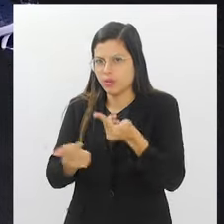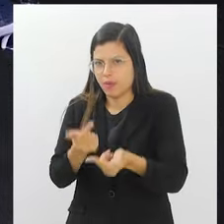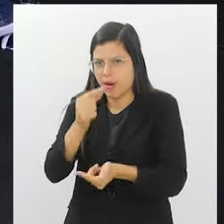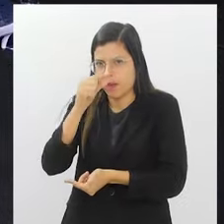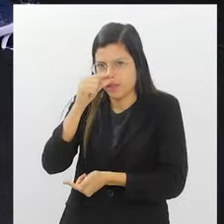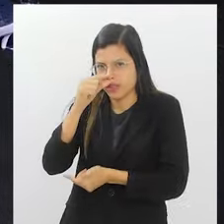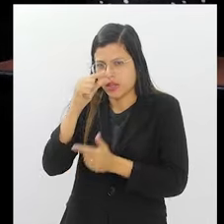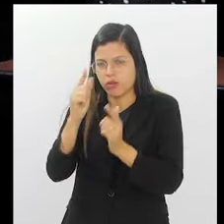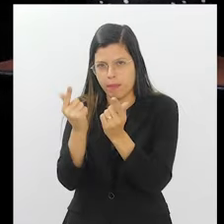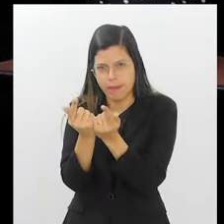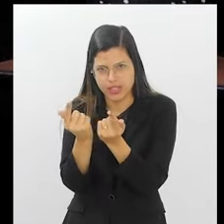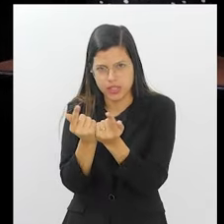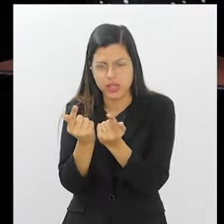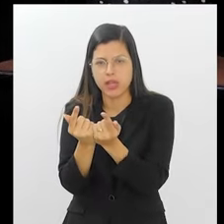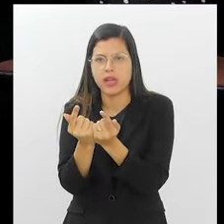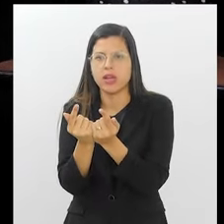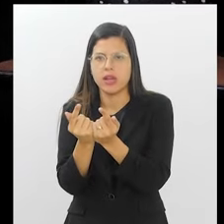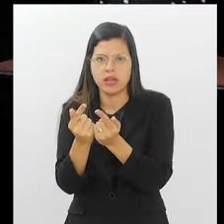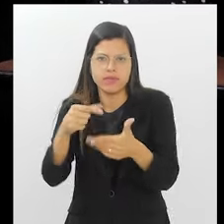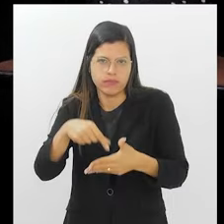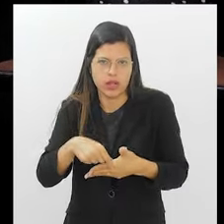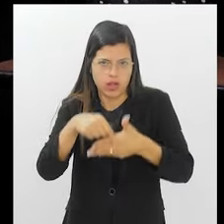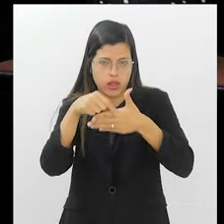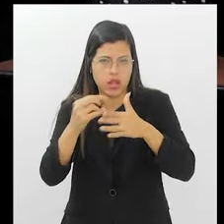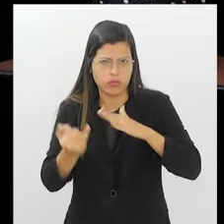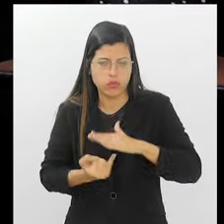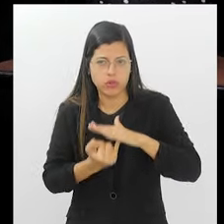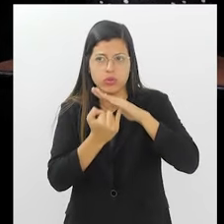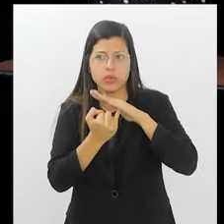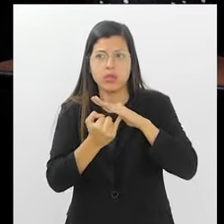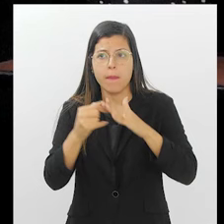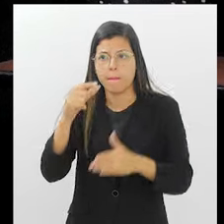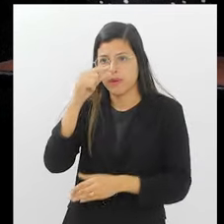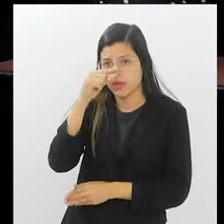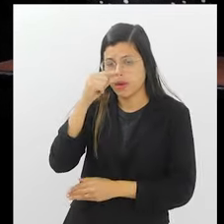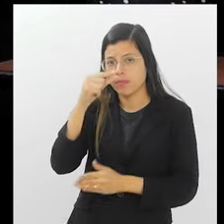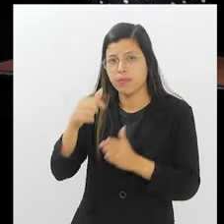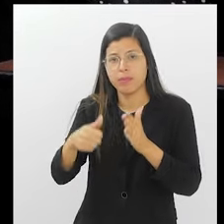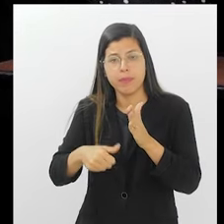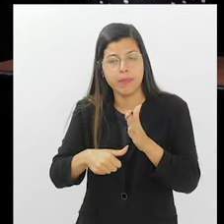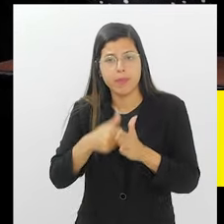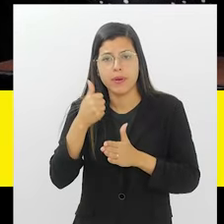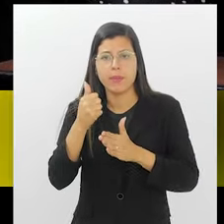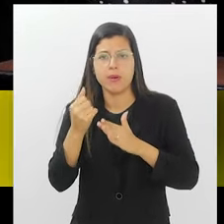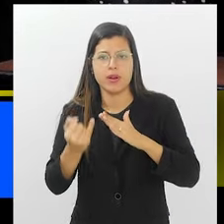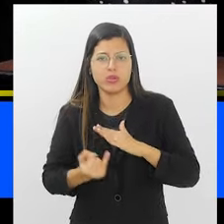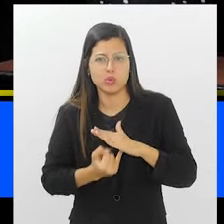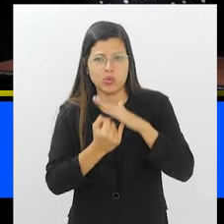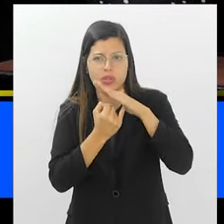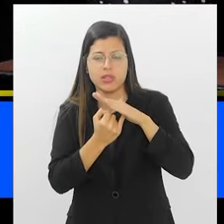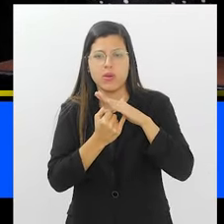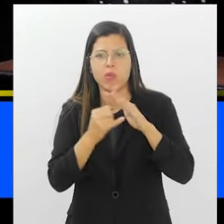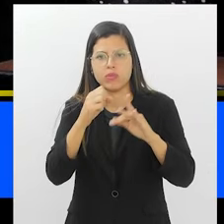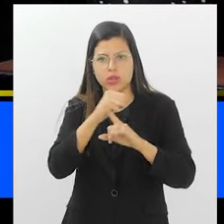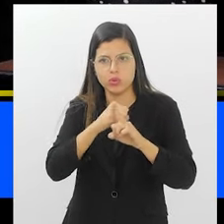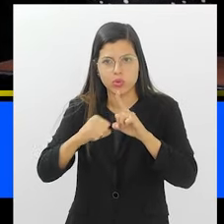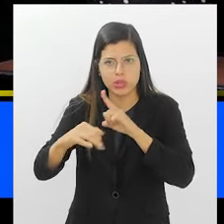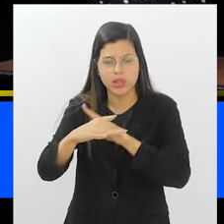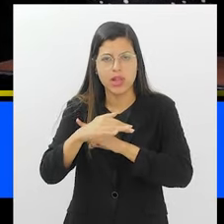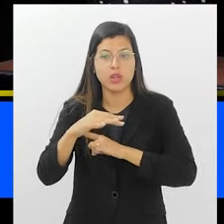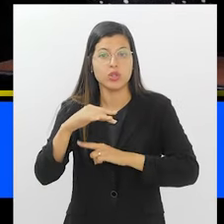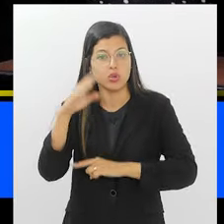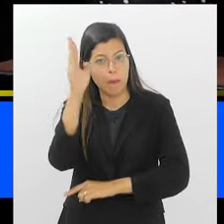Eu trabalho na Pestalozzi de Magé, né, dirijo a instituição. As Pestalozzi são as primeiras organizações da sociedade